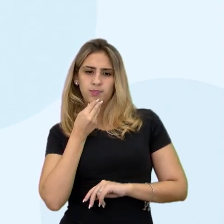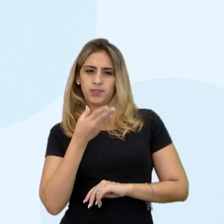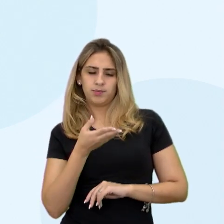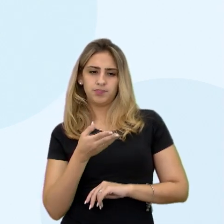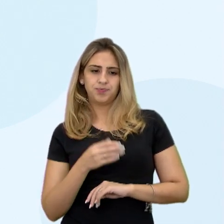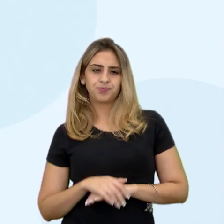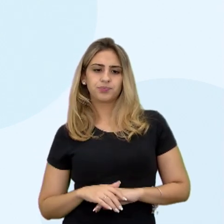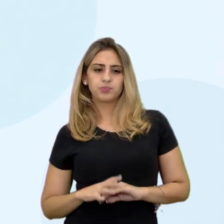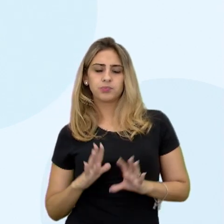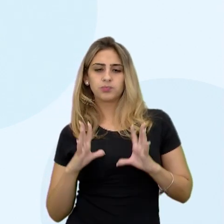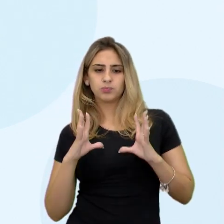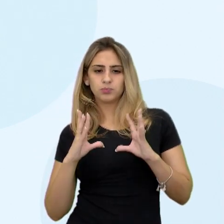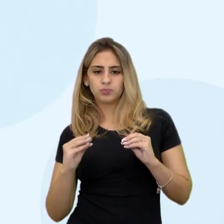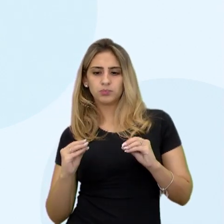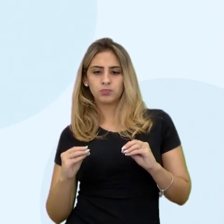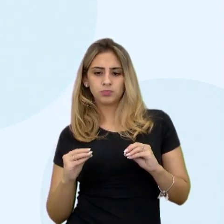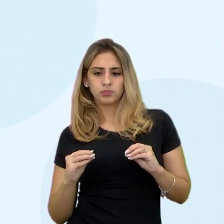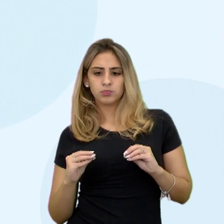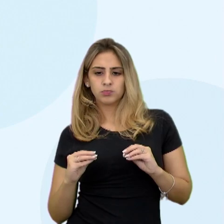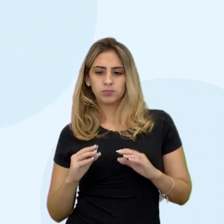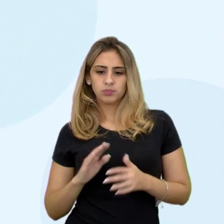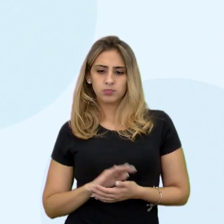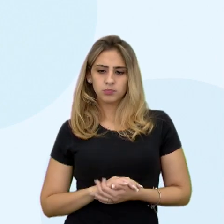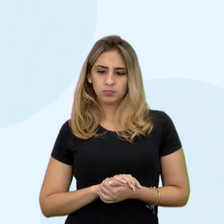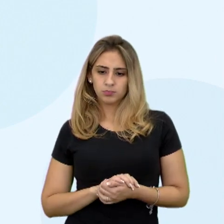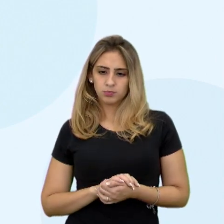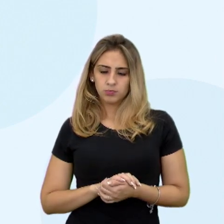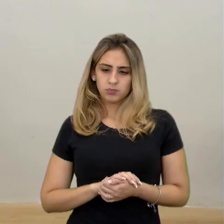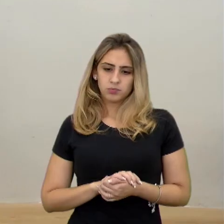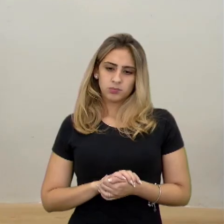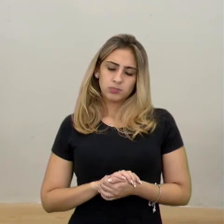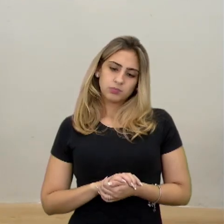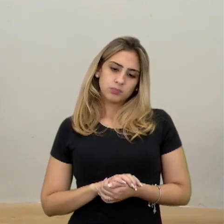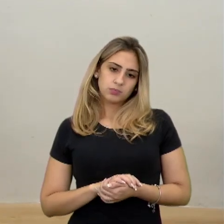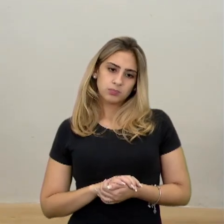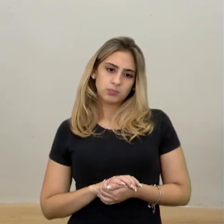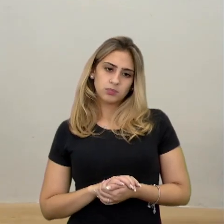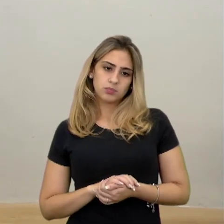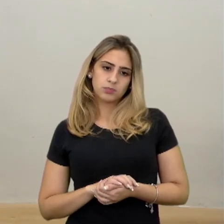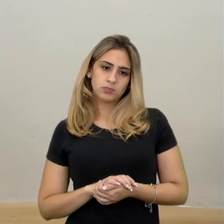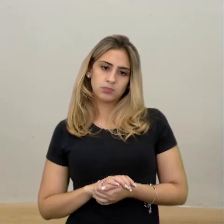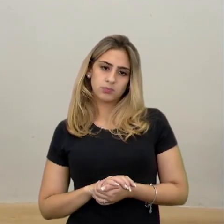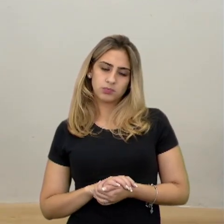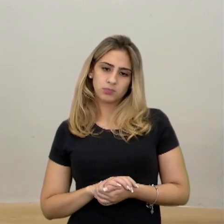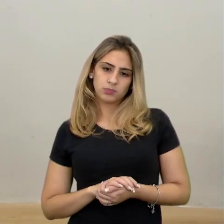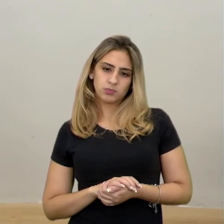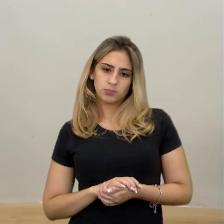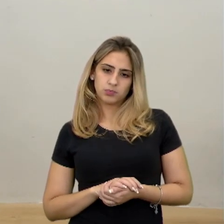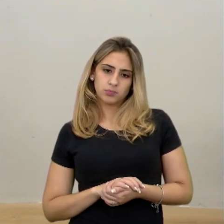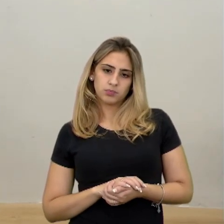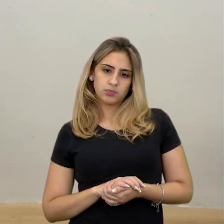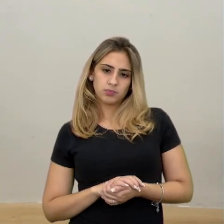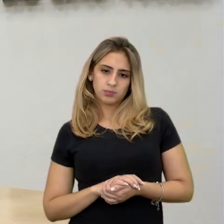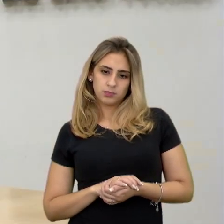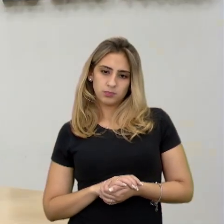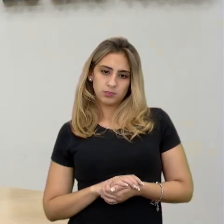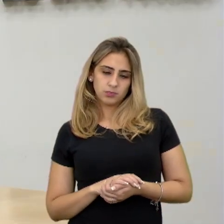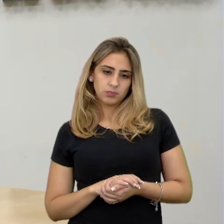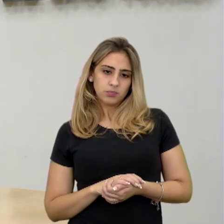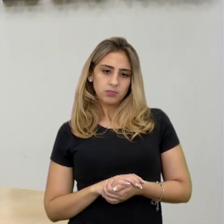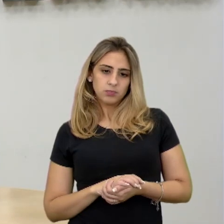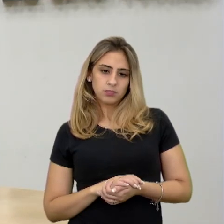pensador. E todos eles... desculpa, não, fica tranquila, pode falar. Pode concluir, desculpa. Não, bem, só para fechar